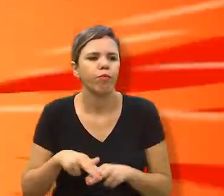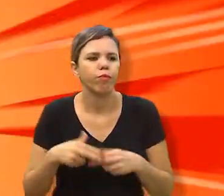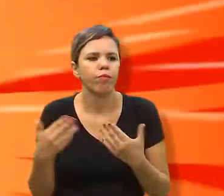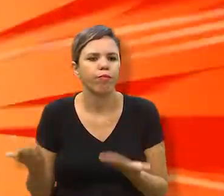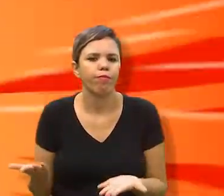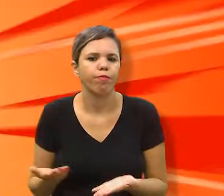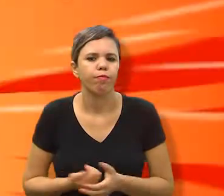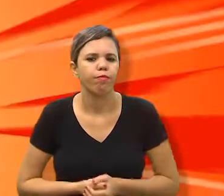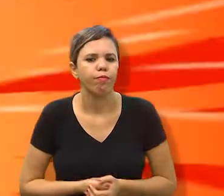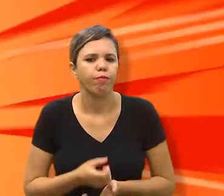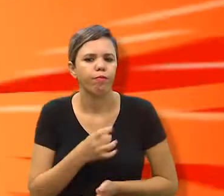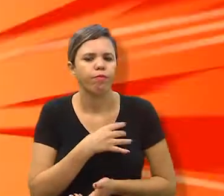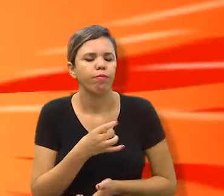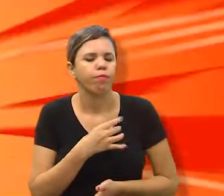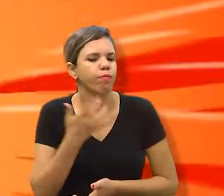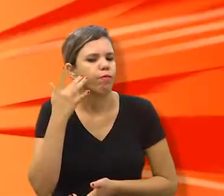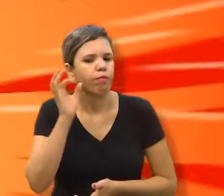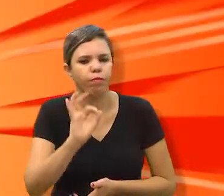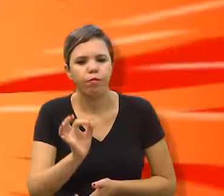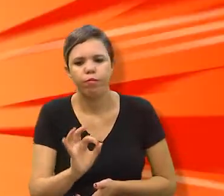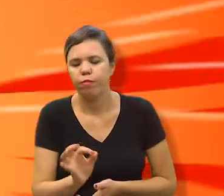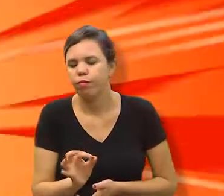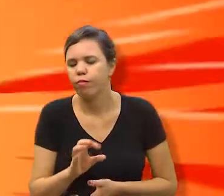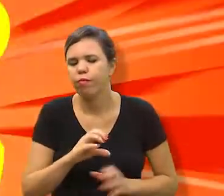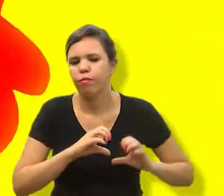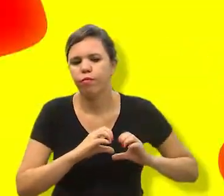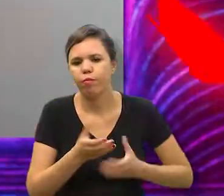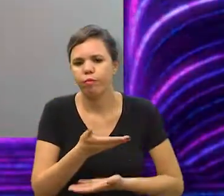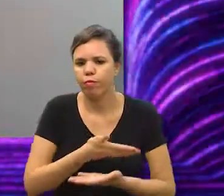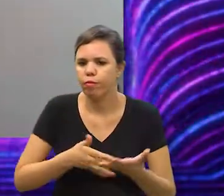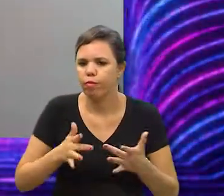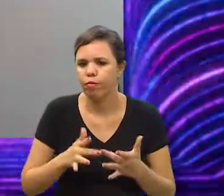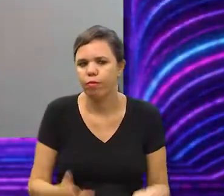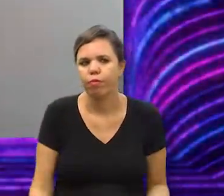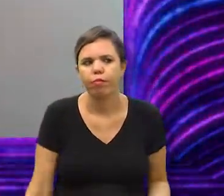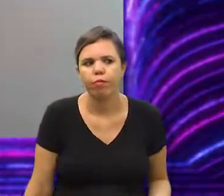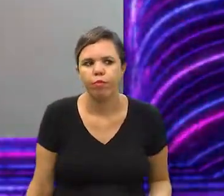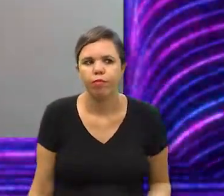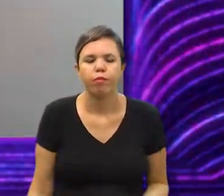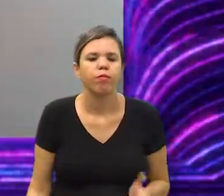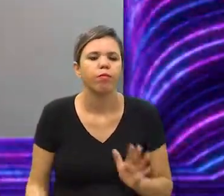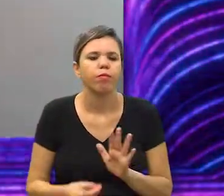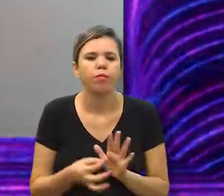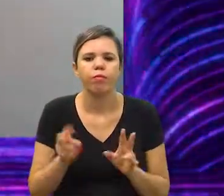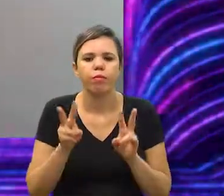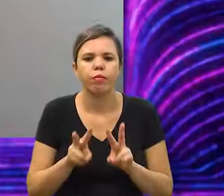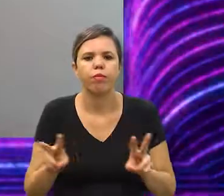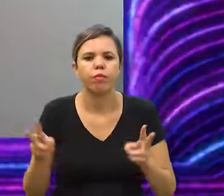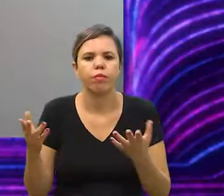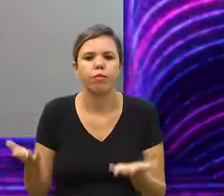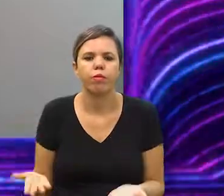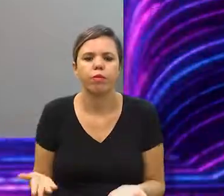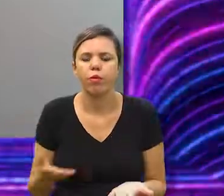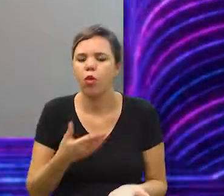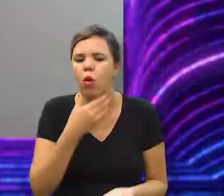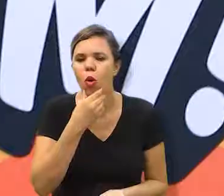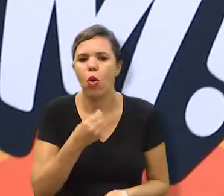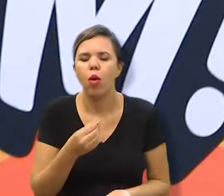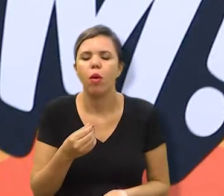disso. Então, é o medo de não saber lidar com o amor, no final das contas. Só que aí a manifestação visual disso é o Homem de